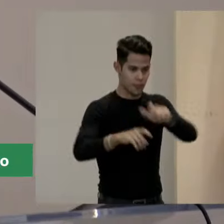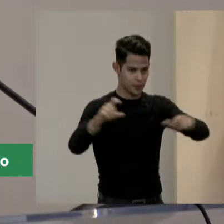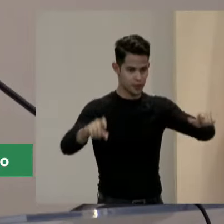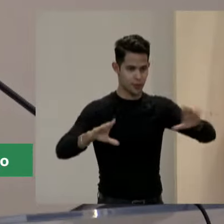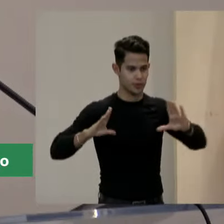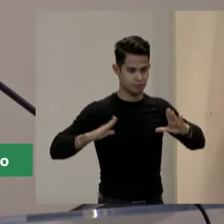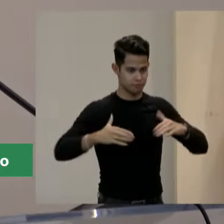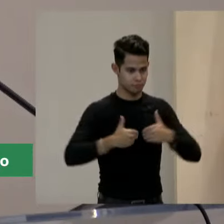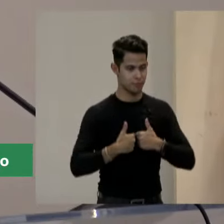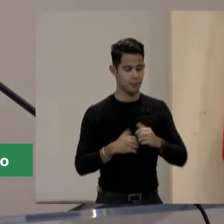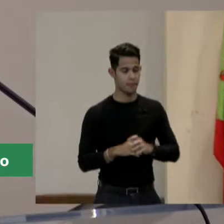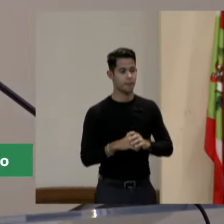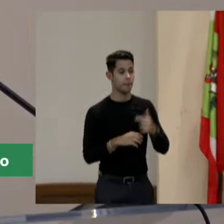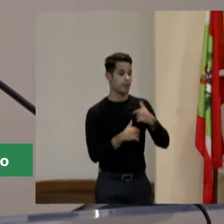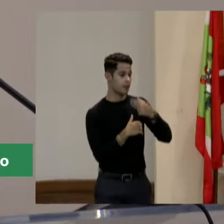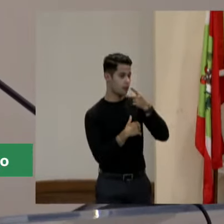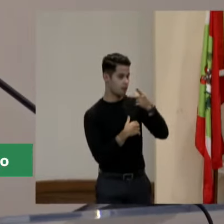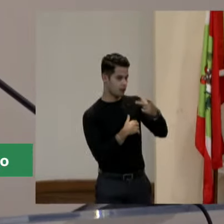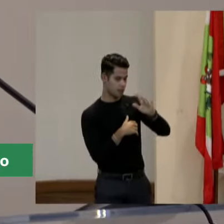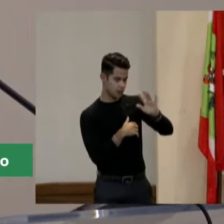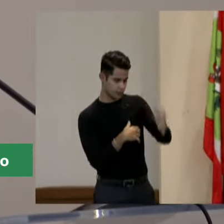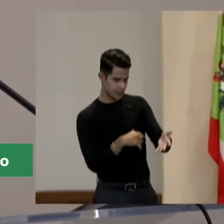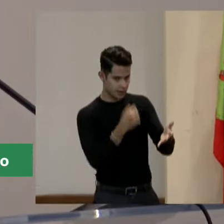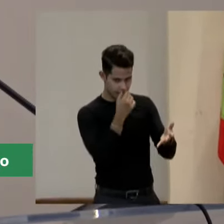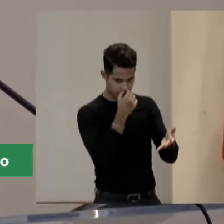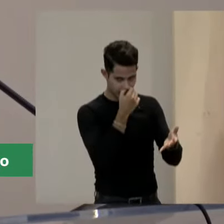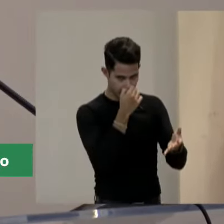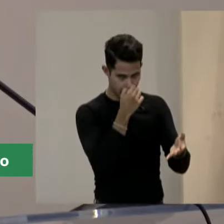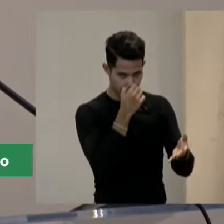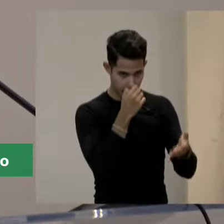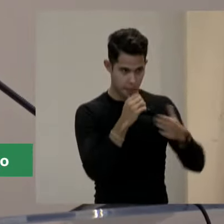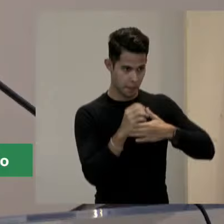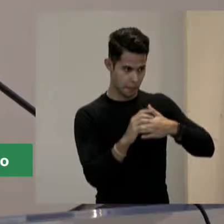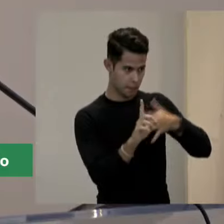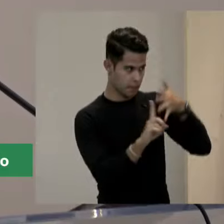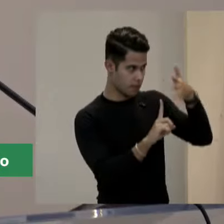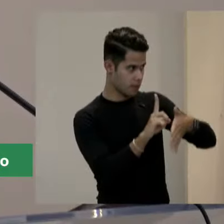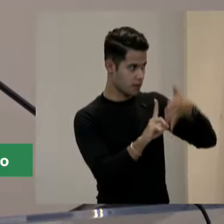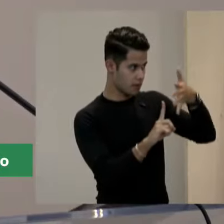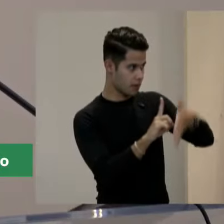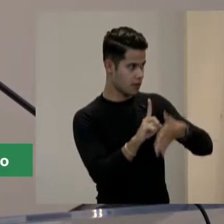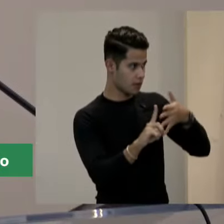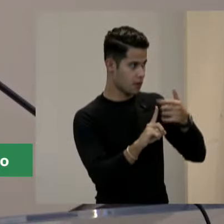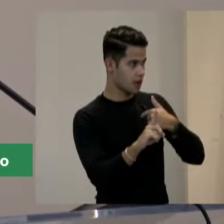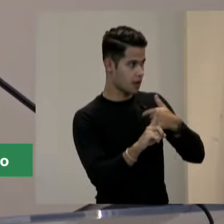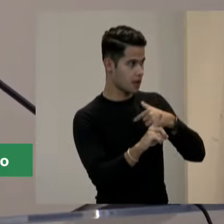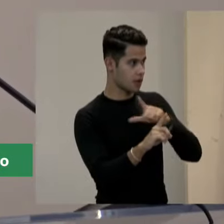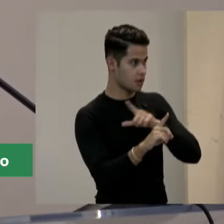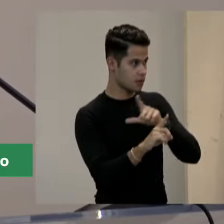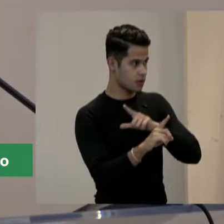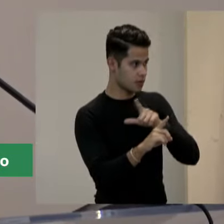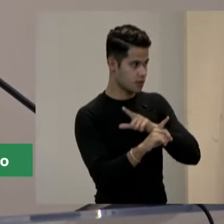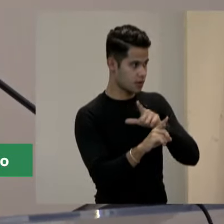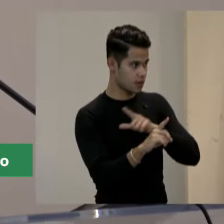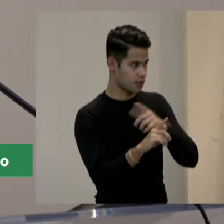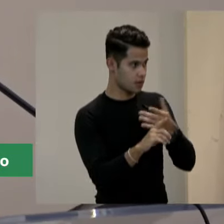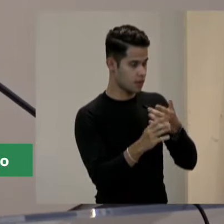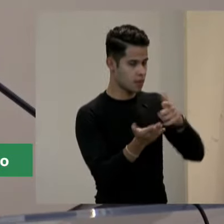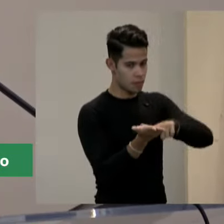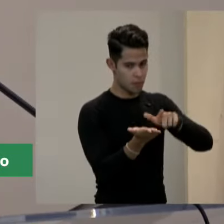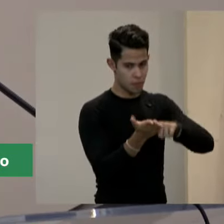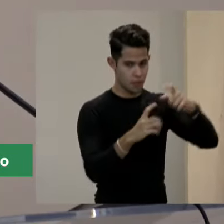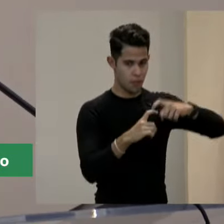eu falei para vocês na oportunidade da minha palestra, eu tive o diagnóstico enquanto eu